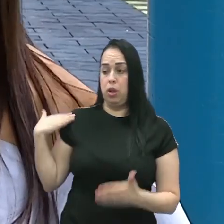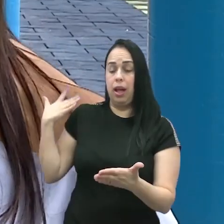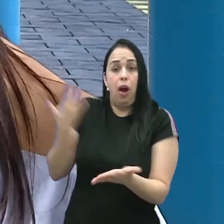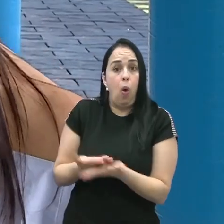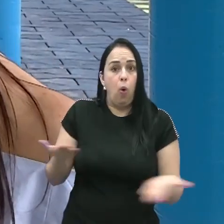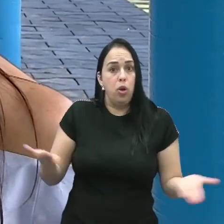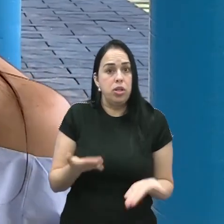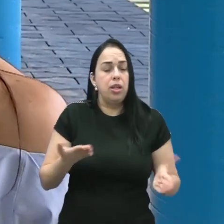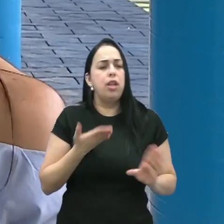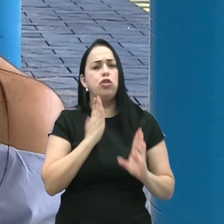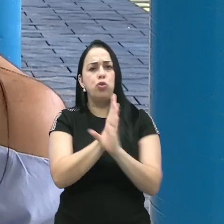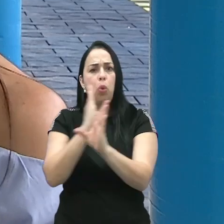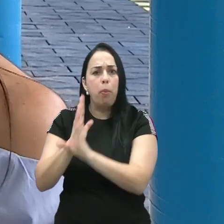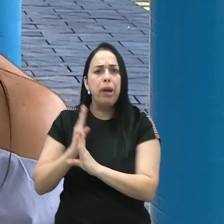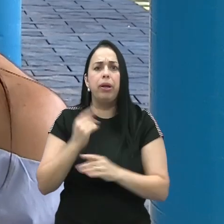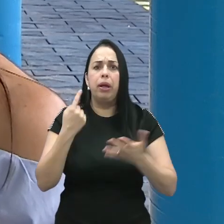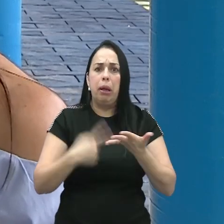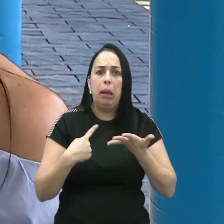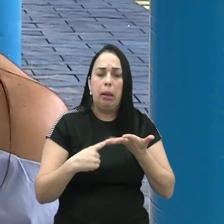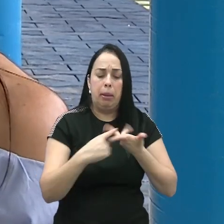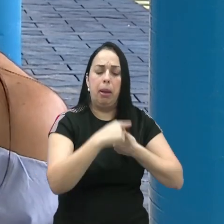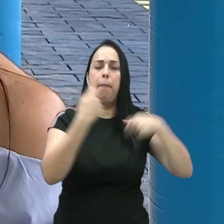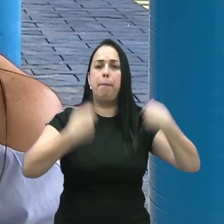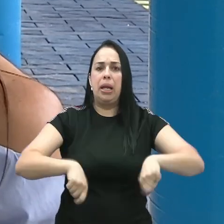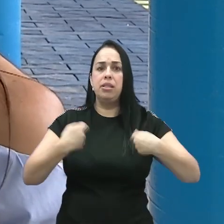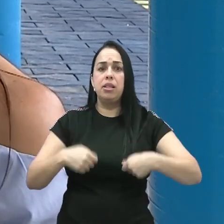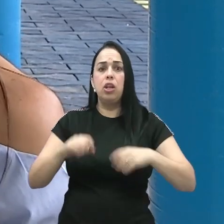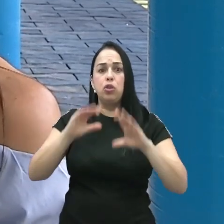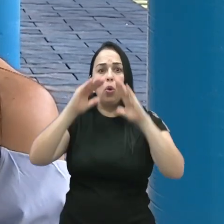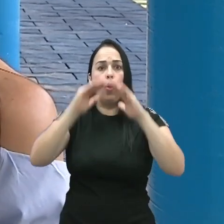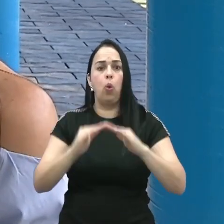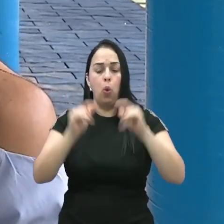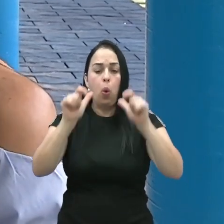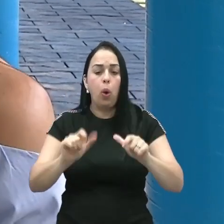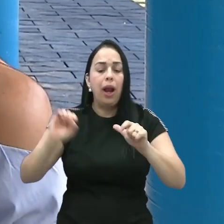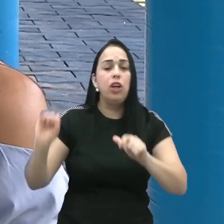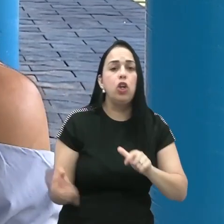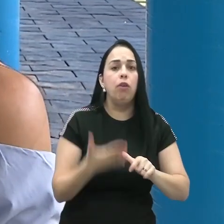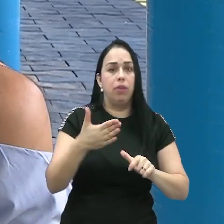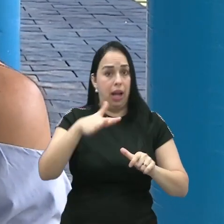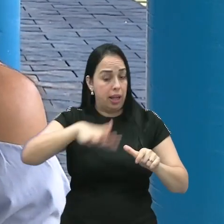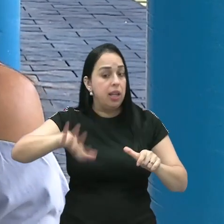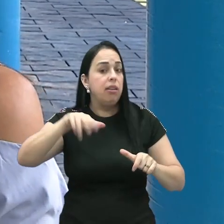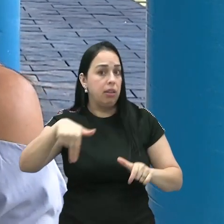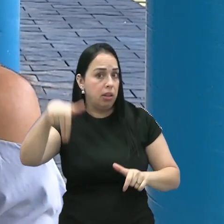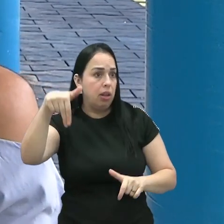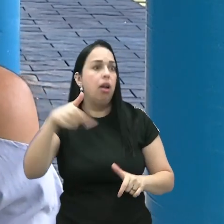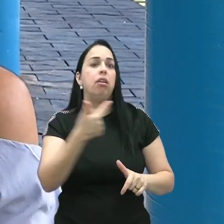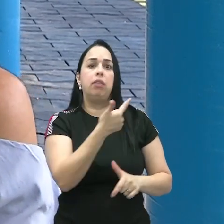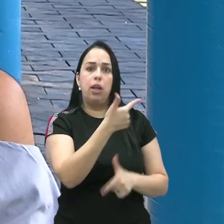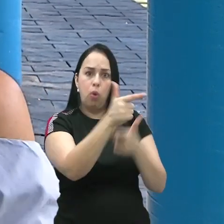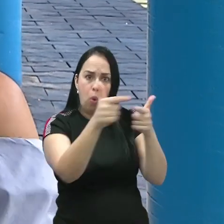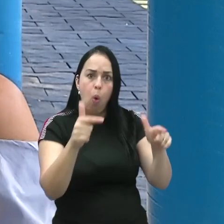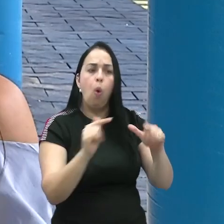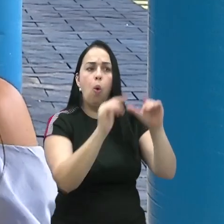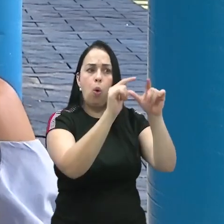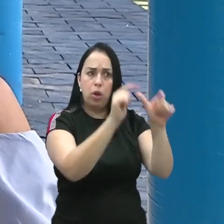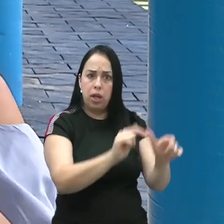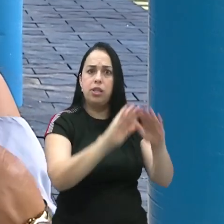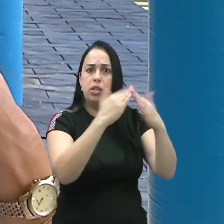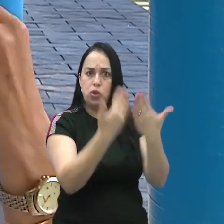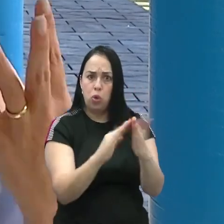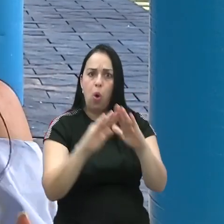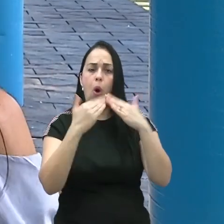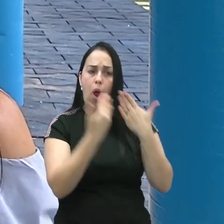Desde 2021, estava identificando a necessidade de uma nova unidade na região norte. Nós já temos